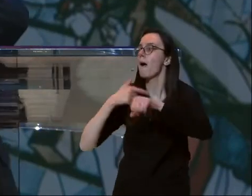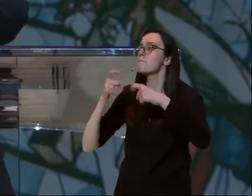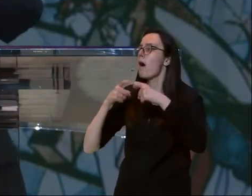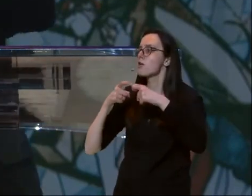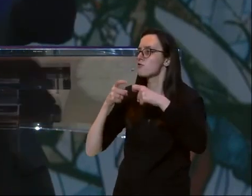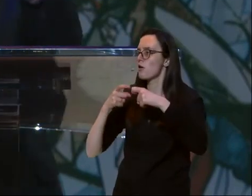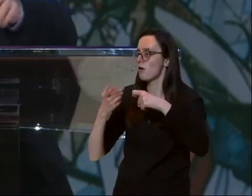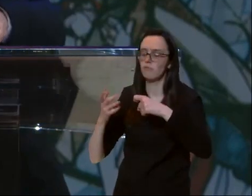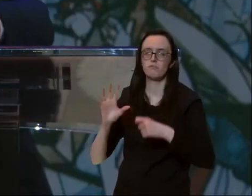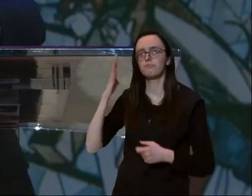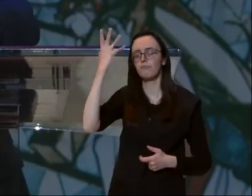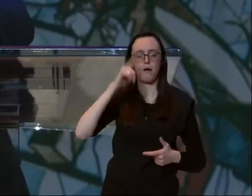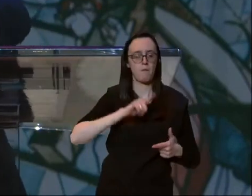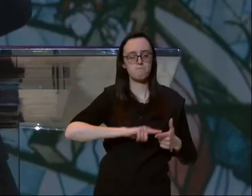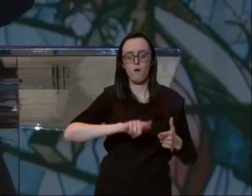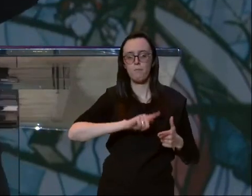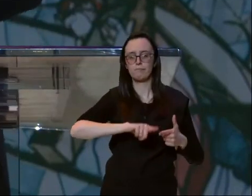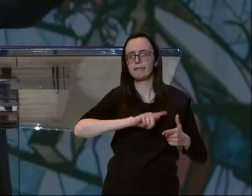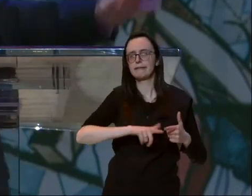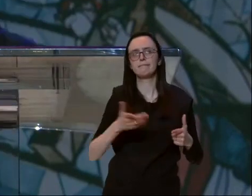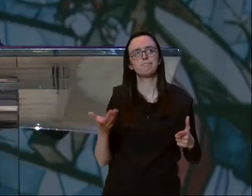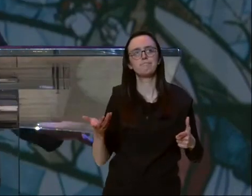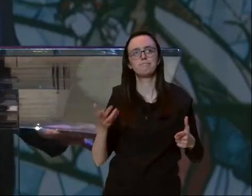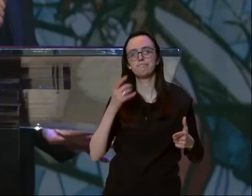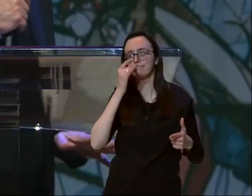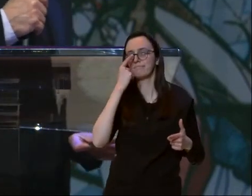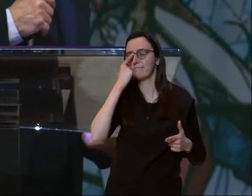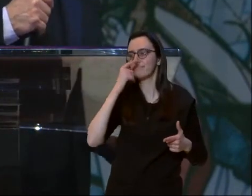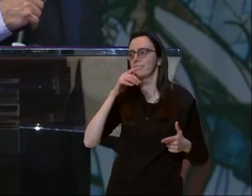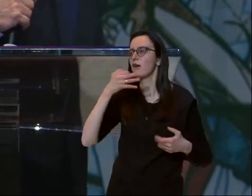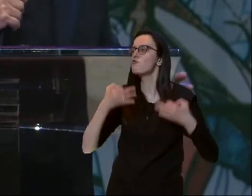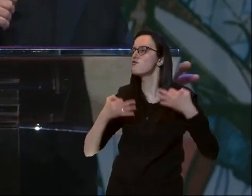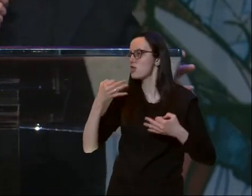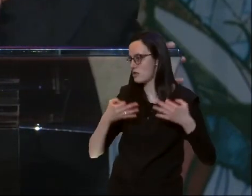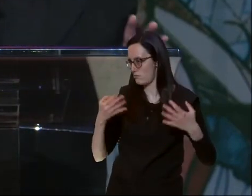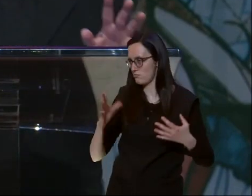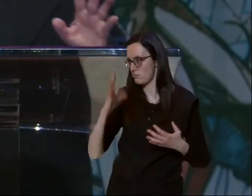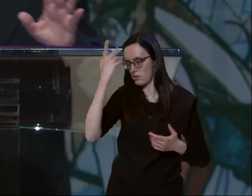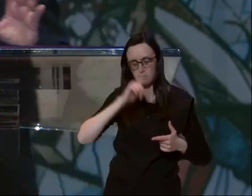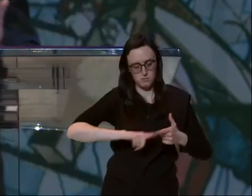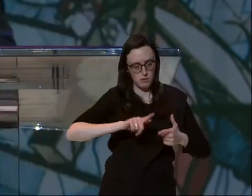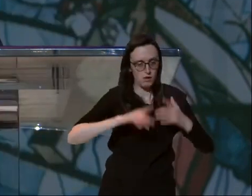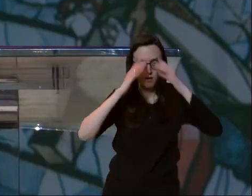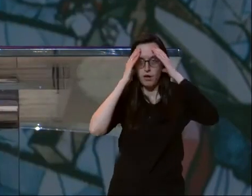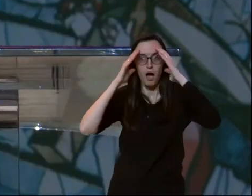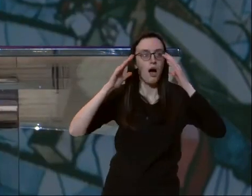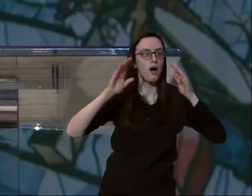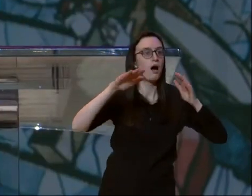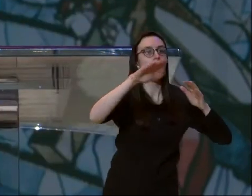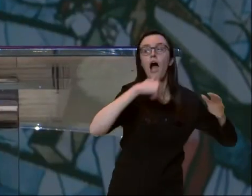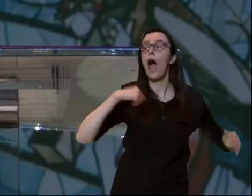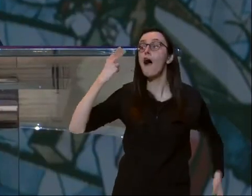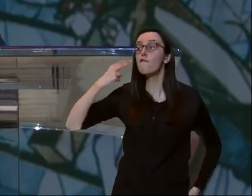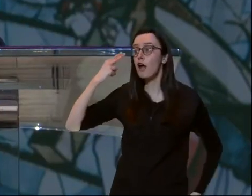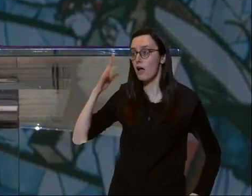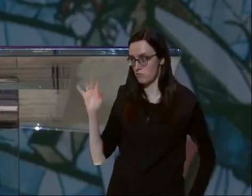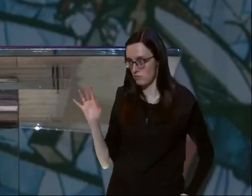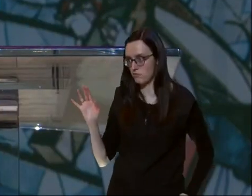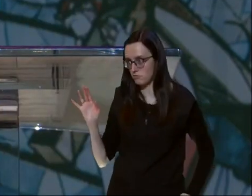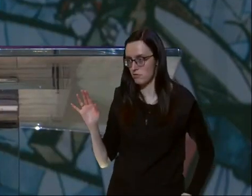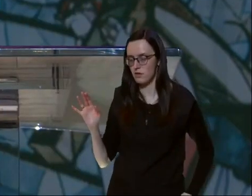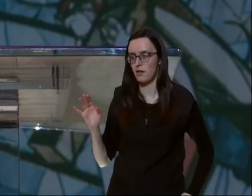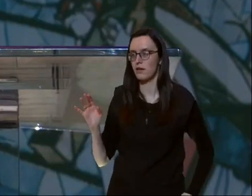Quando surge um problema na área da justiça, o que vem à sua mente? Procurar um